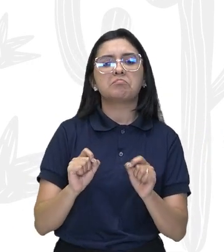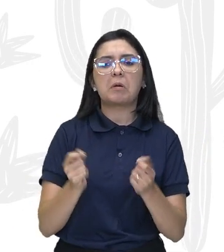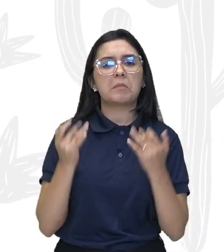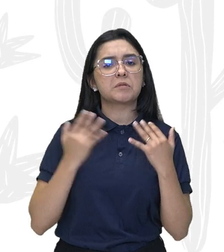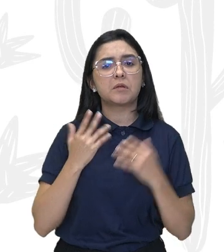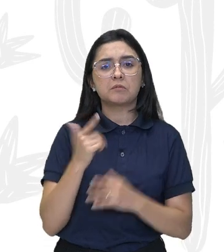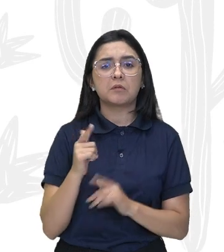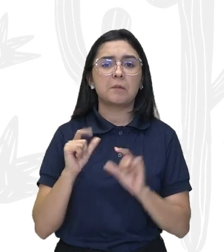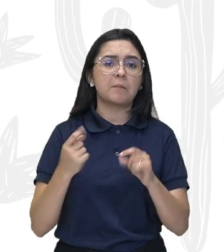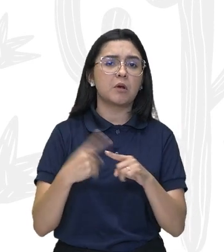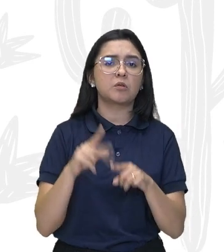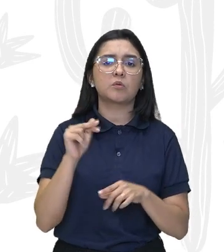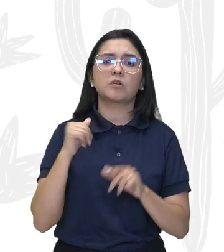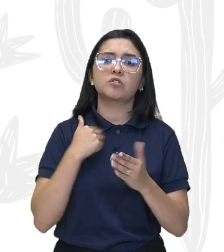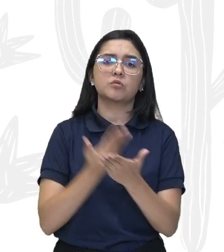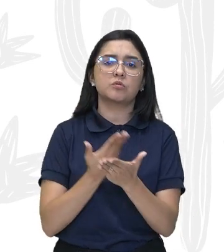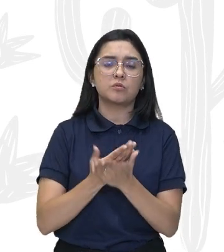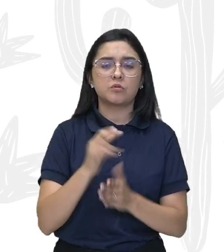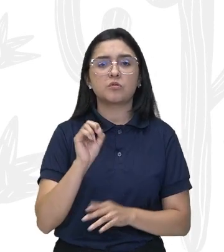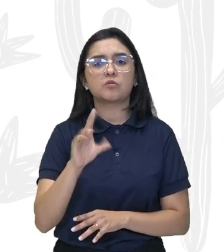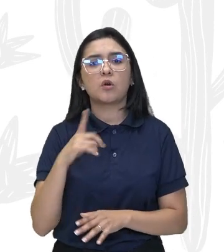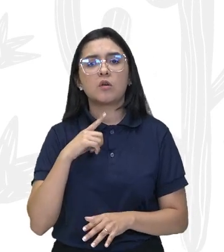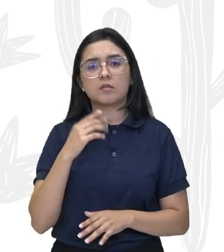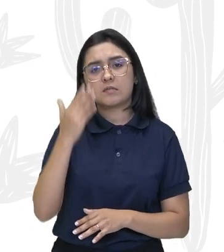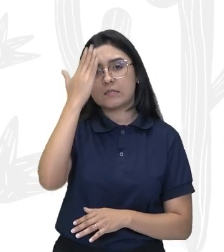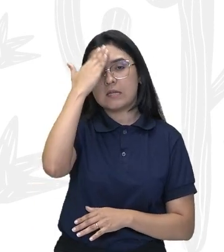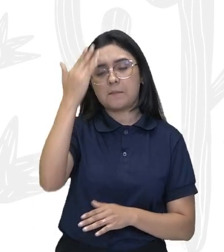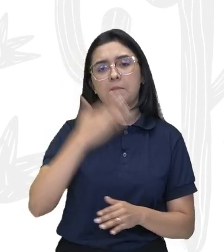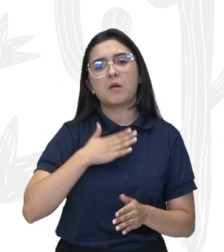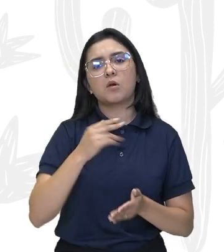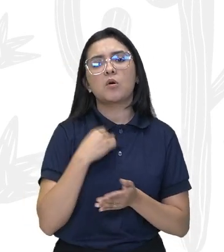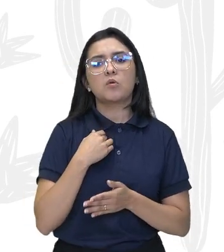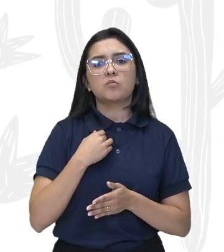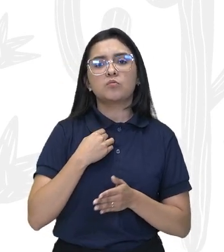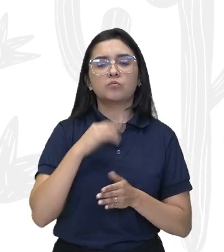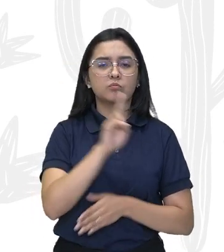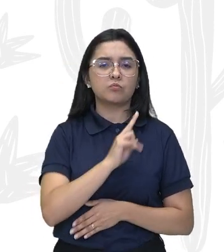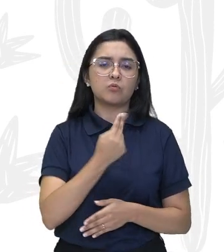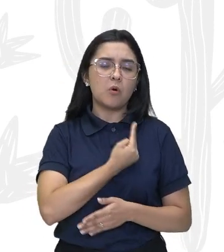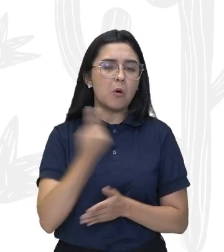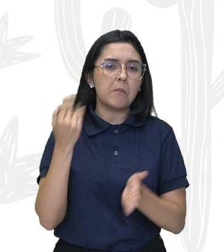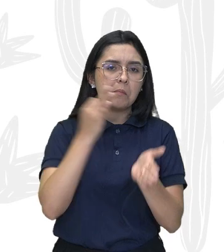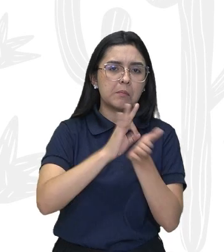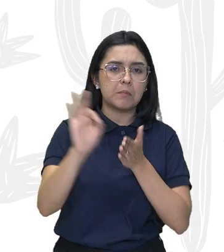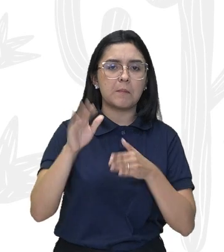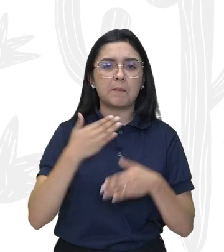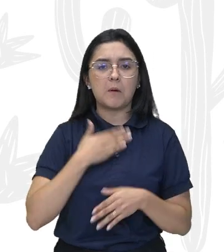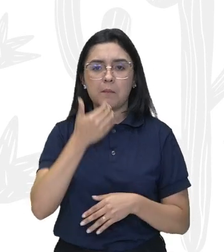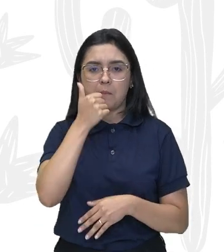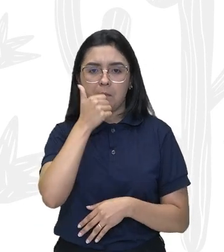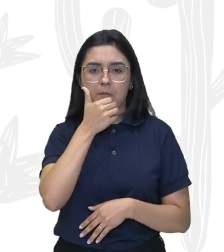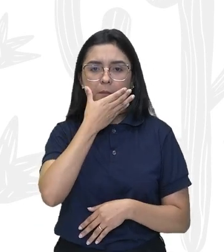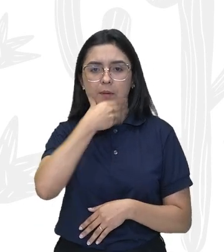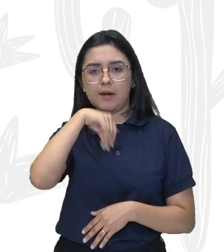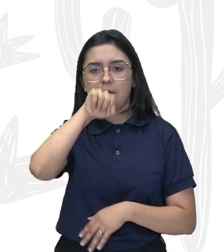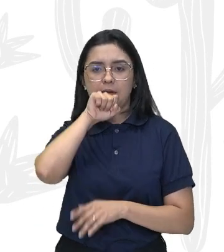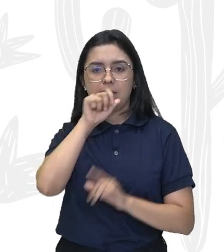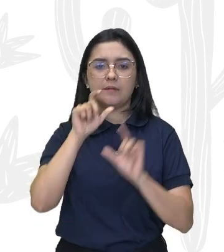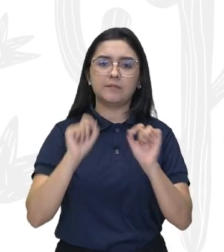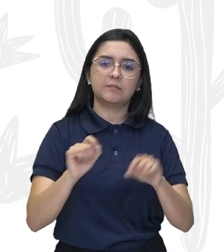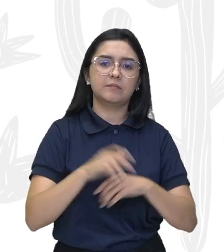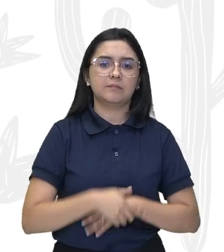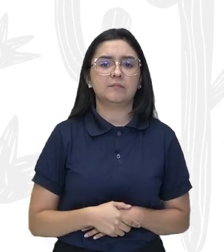estudei, apenas eu sei o meu nome assinar. Meu pai, coitadinho, vivia sem cobre, e o fio do pobre não pode